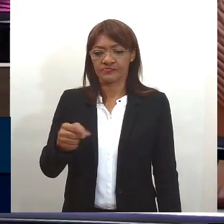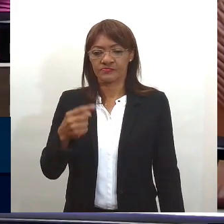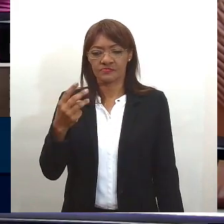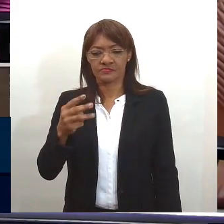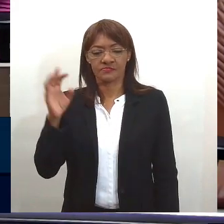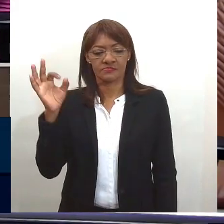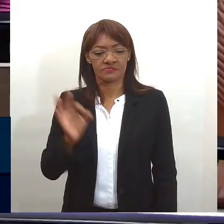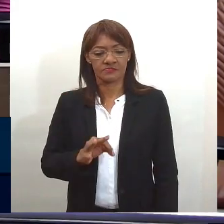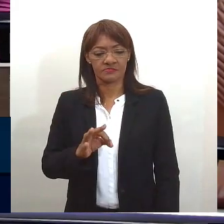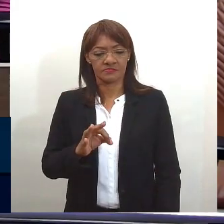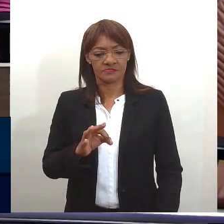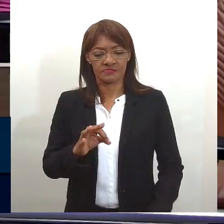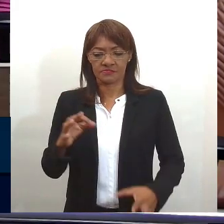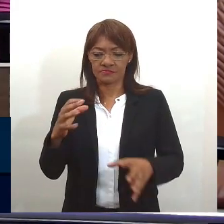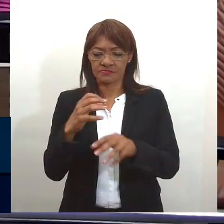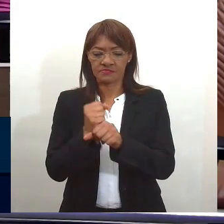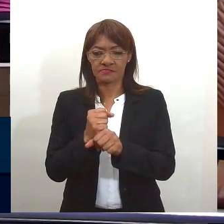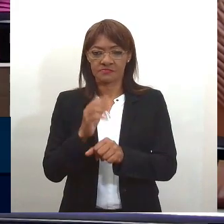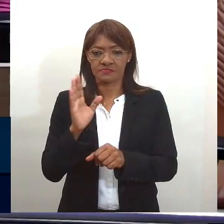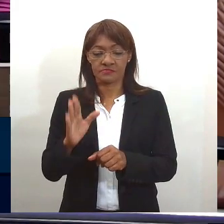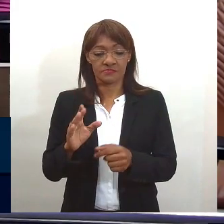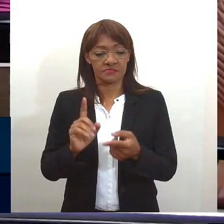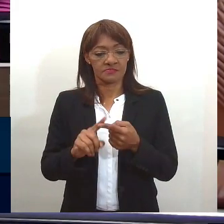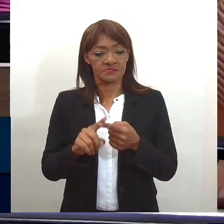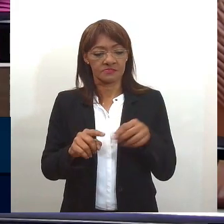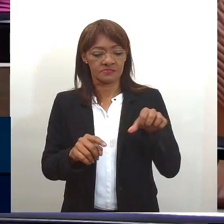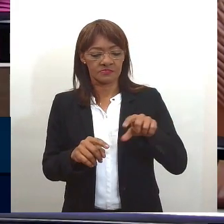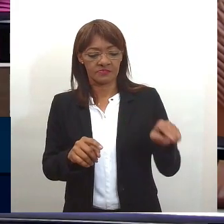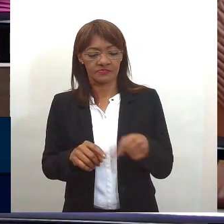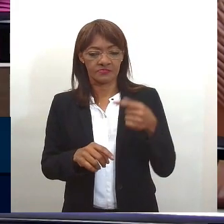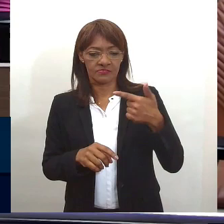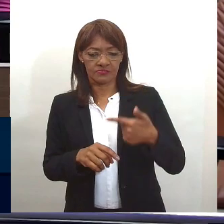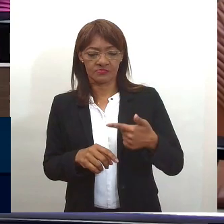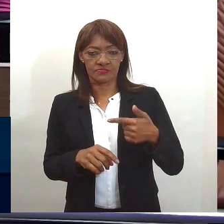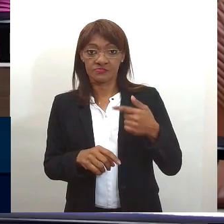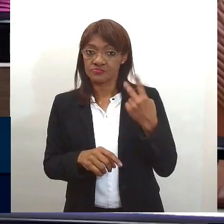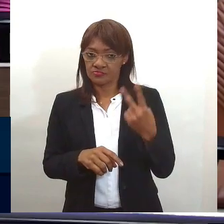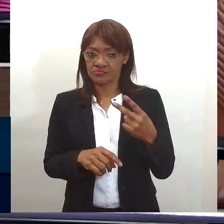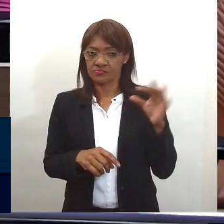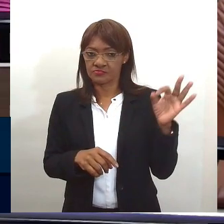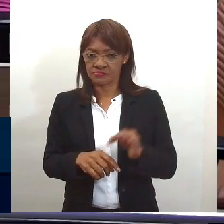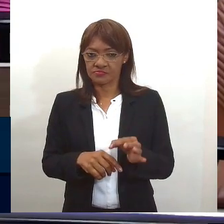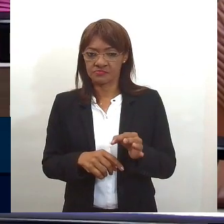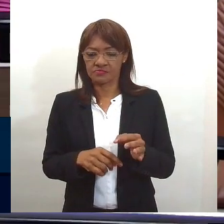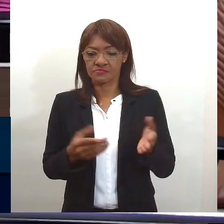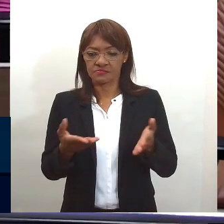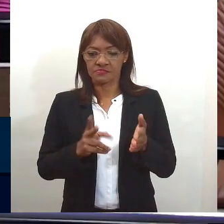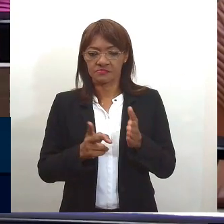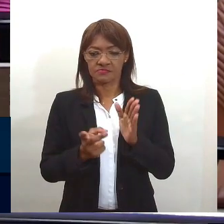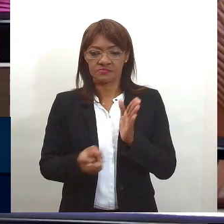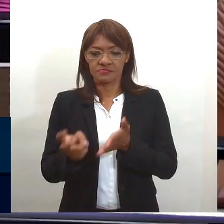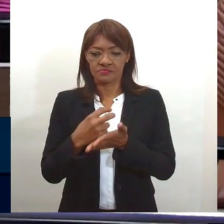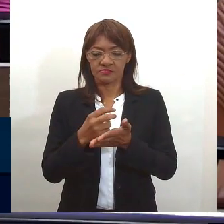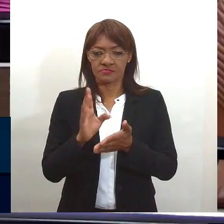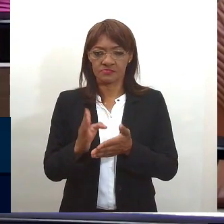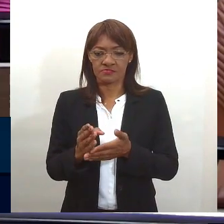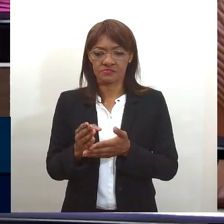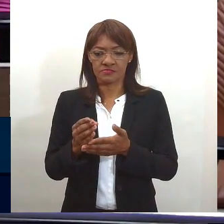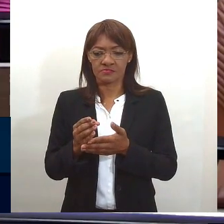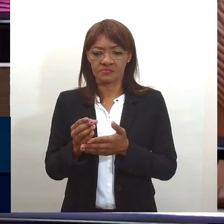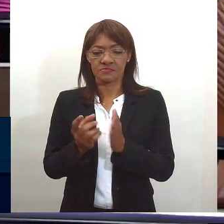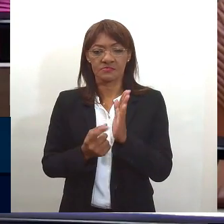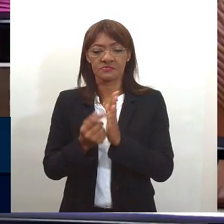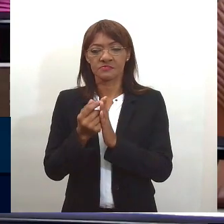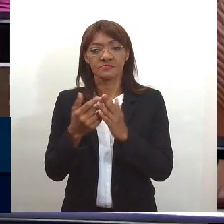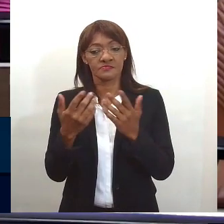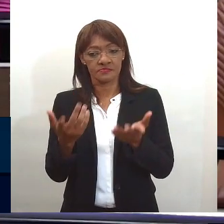quais 9,2% do aumento da receita corrente e uma redução de receita de capital, ou seja, entrou menos recursos